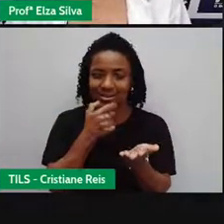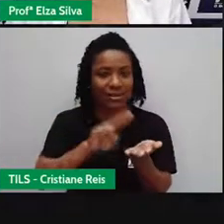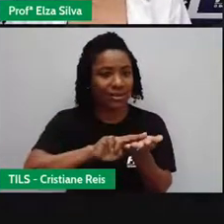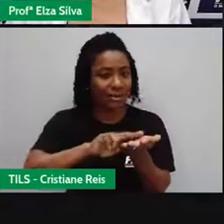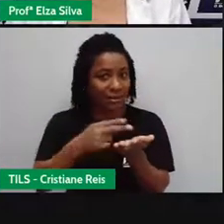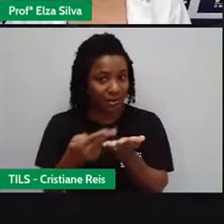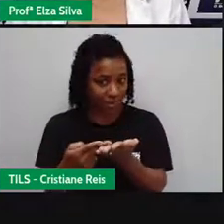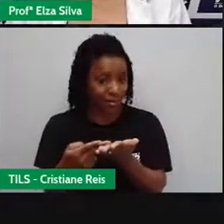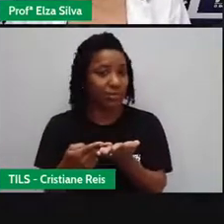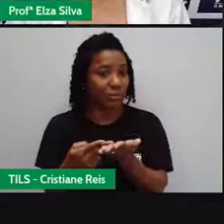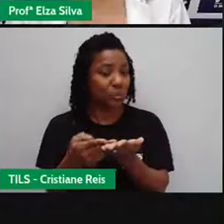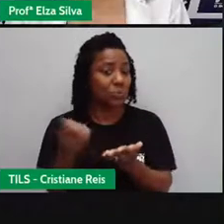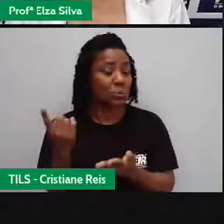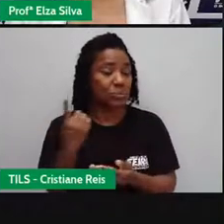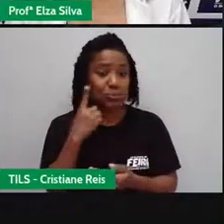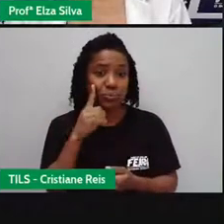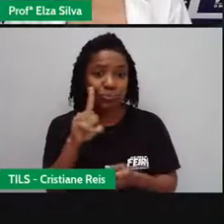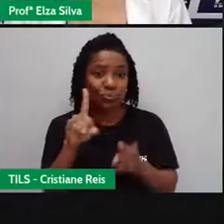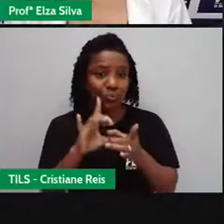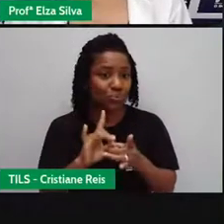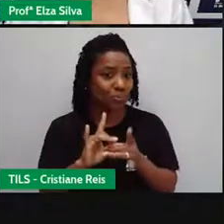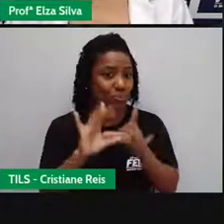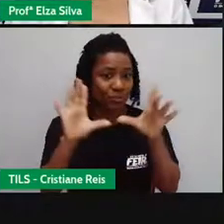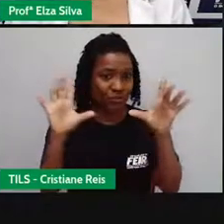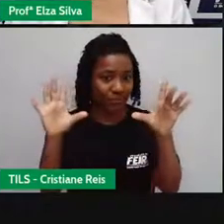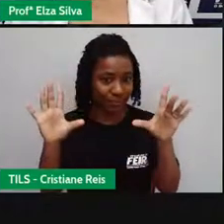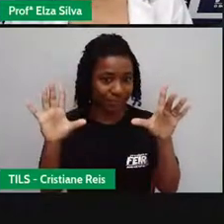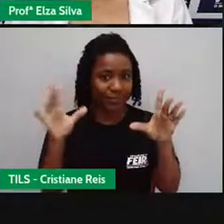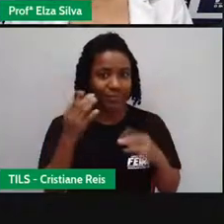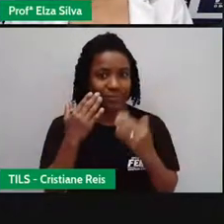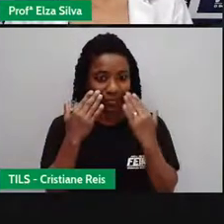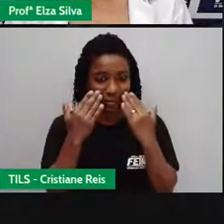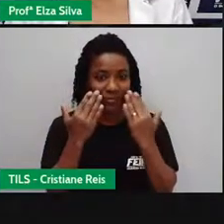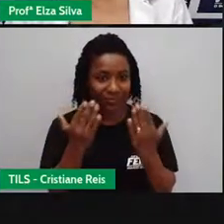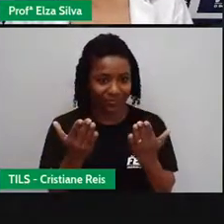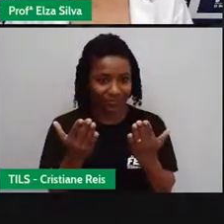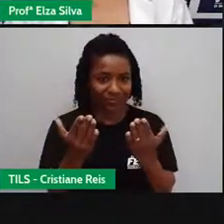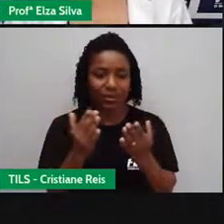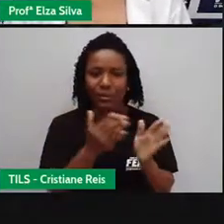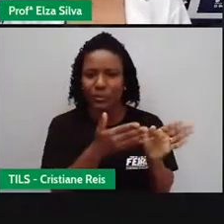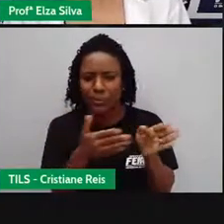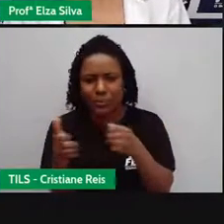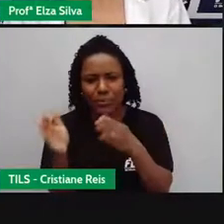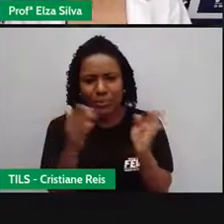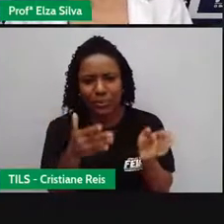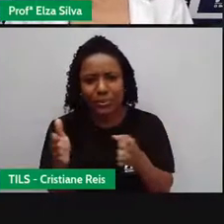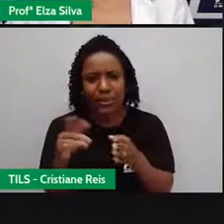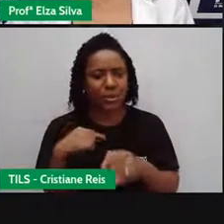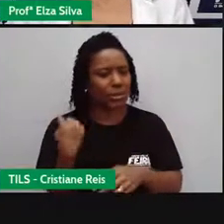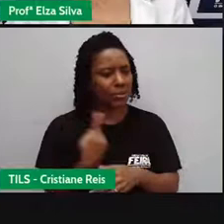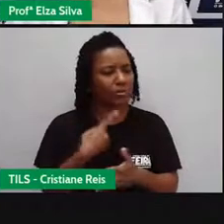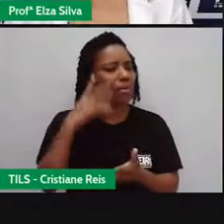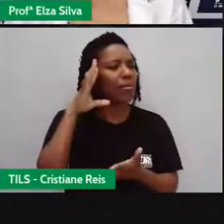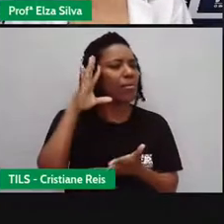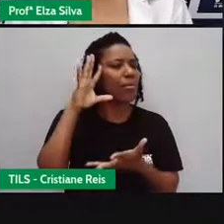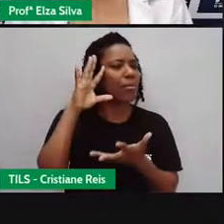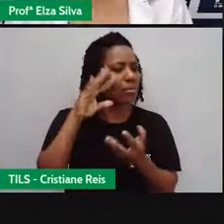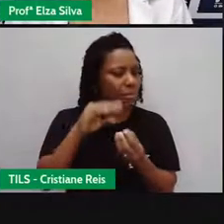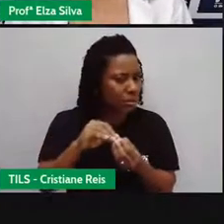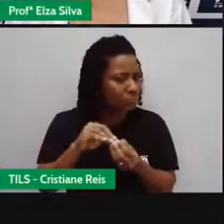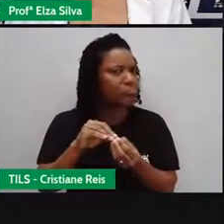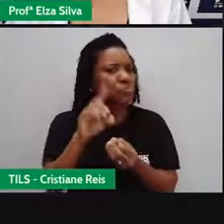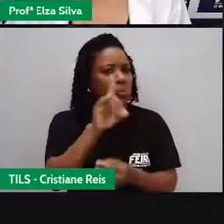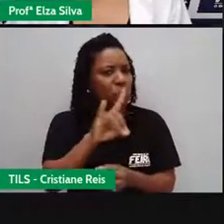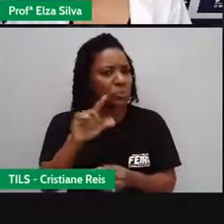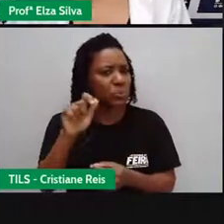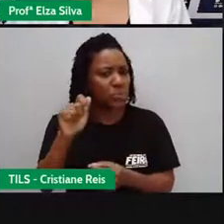so important to Americans? Então vamos entender a partir dessa produção por que, que o Dia da Independência é tão